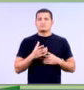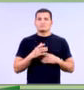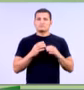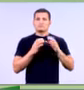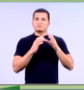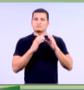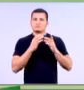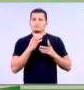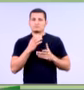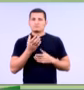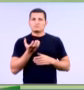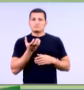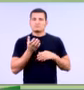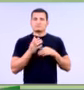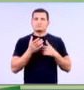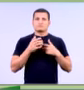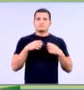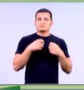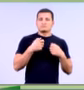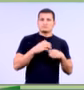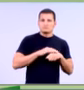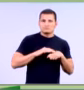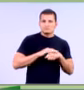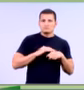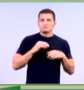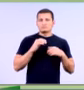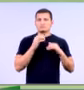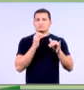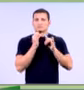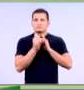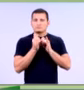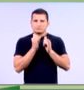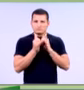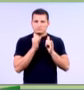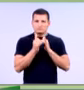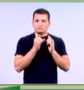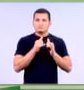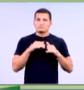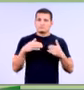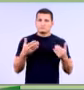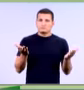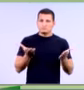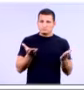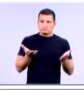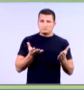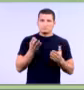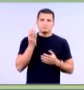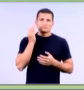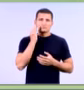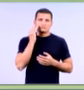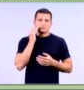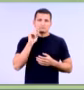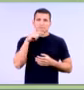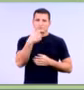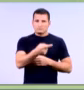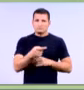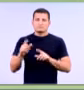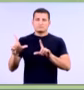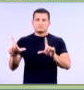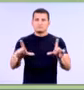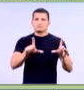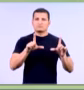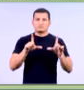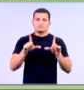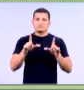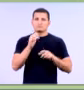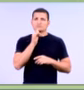persuadir, se é convencer, se é apenas informar. Então, a gente vai ver agora, no próximo slide,